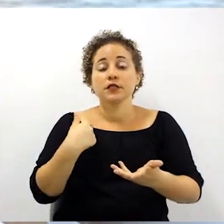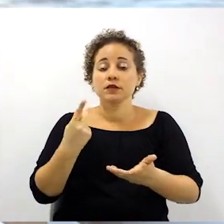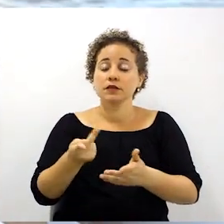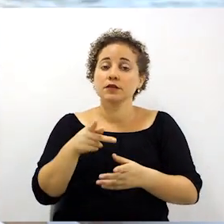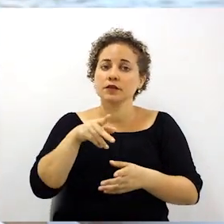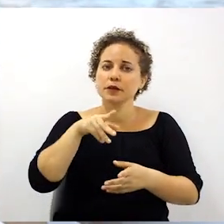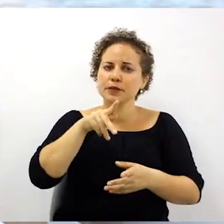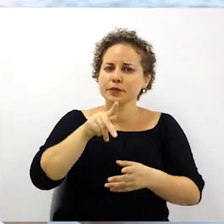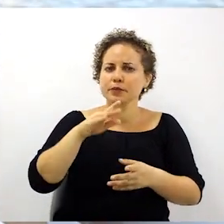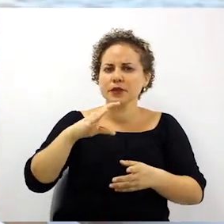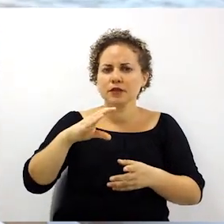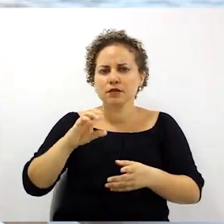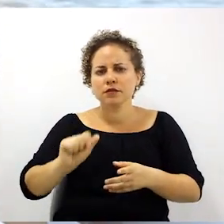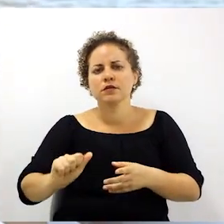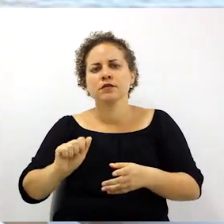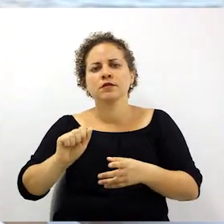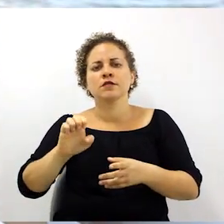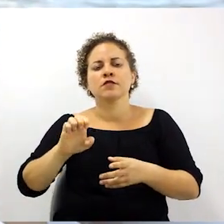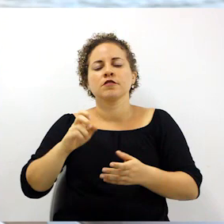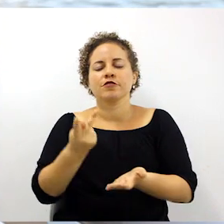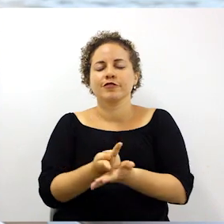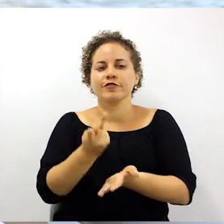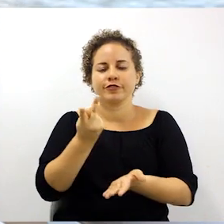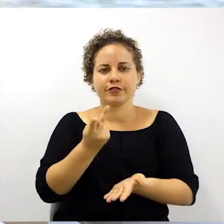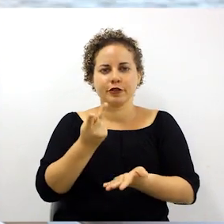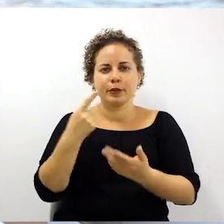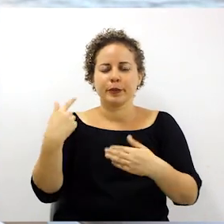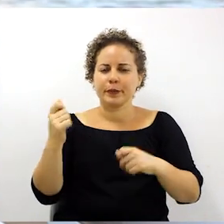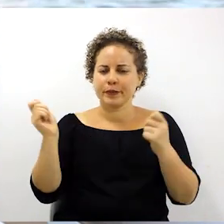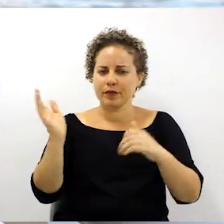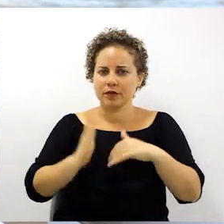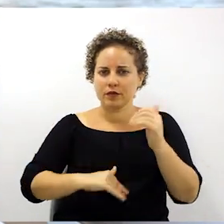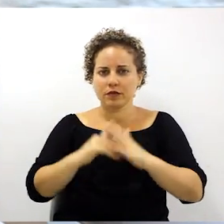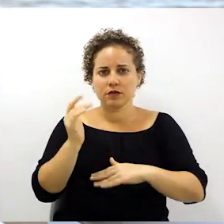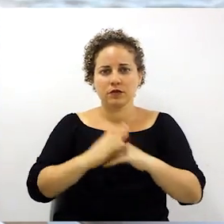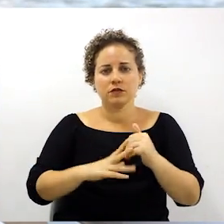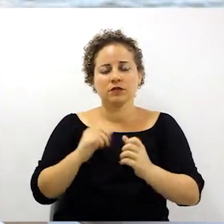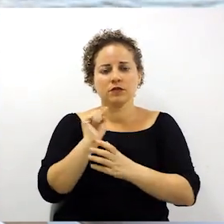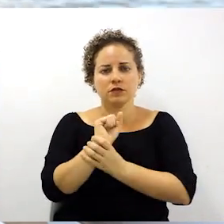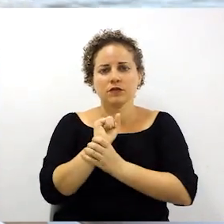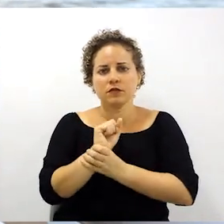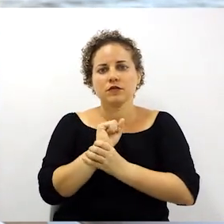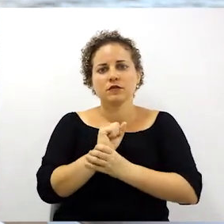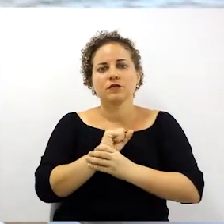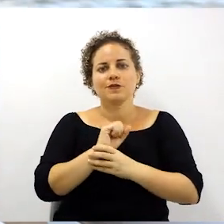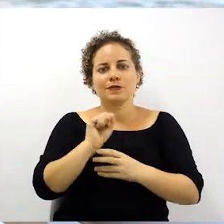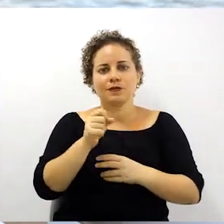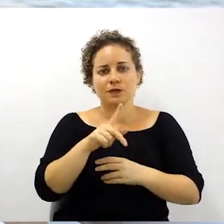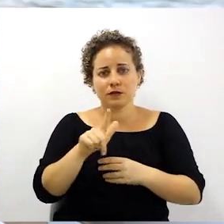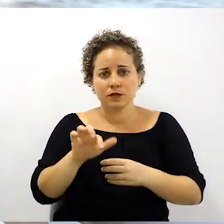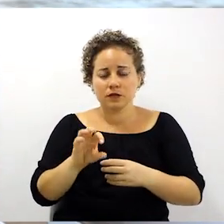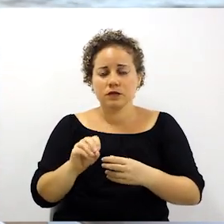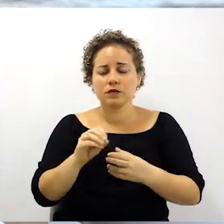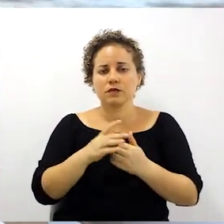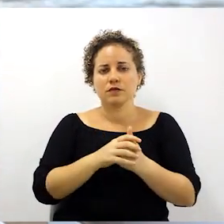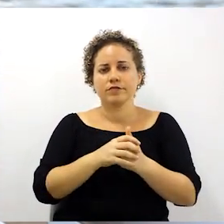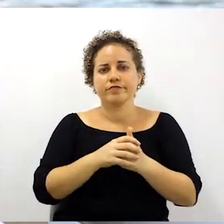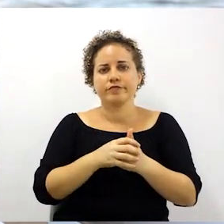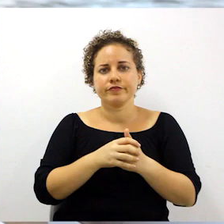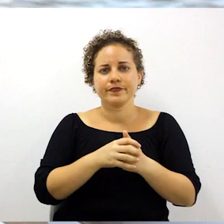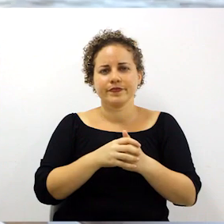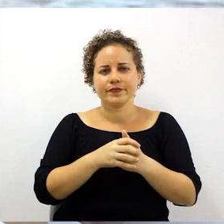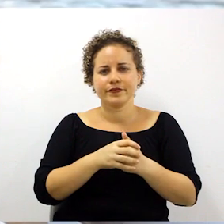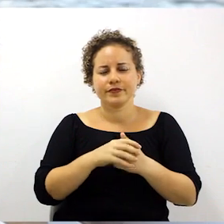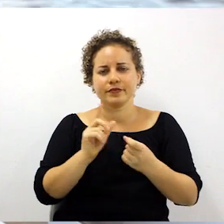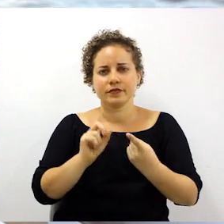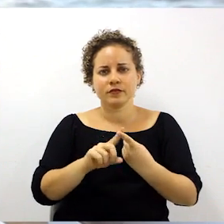funcione e para que o PAN seja testado, é importante que o profissional de segurança promova simulados, treinamentos, e aí é